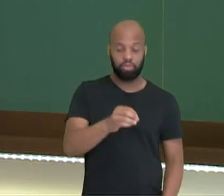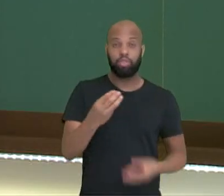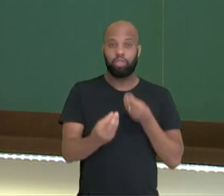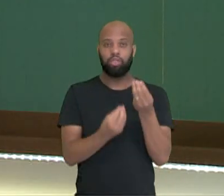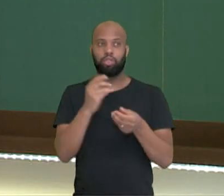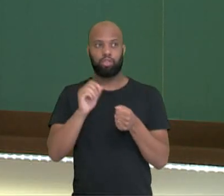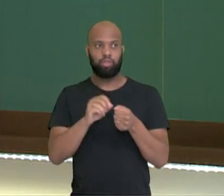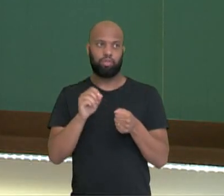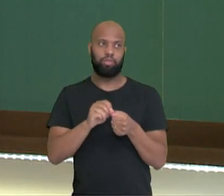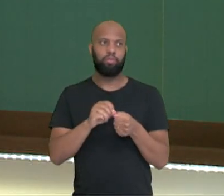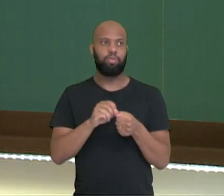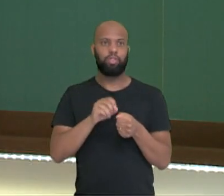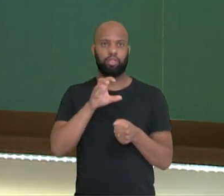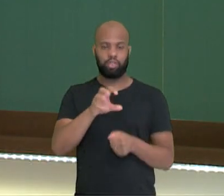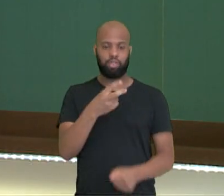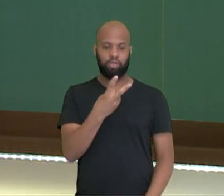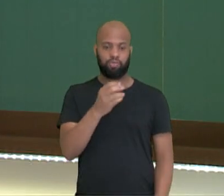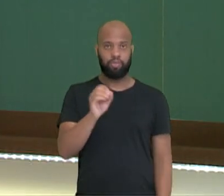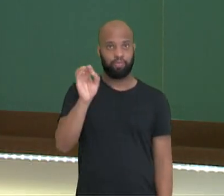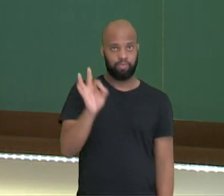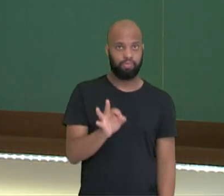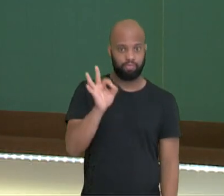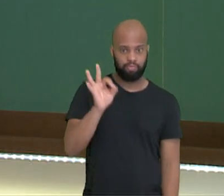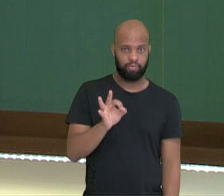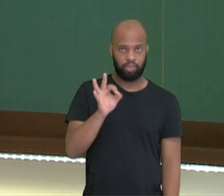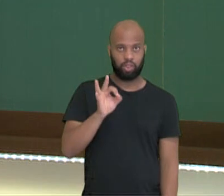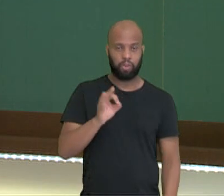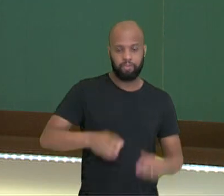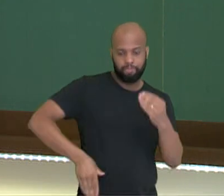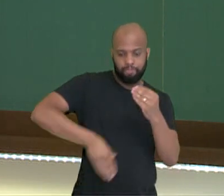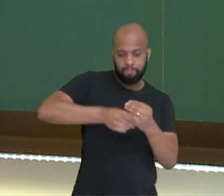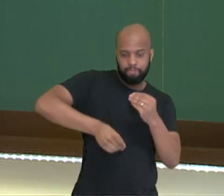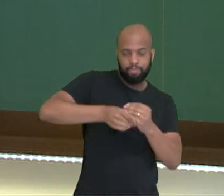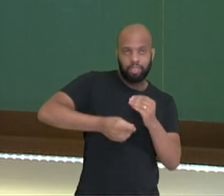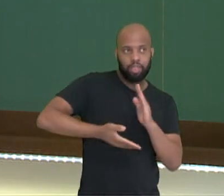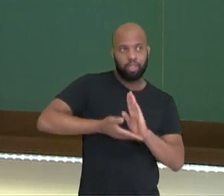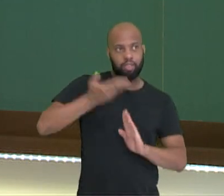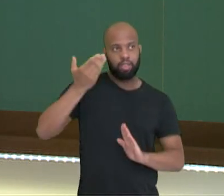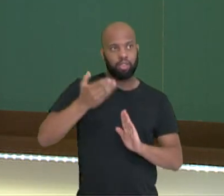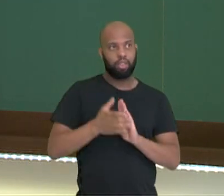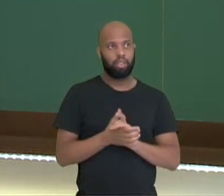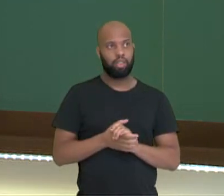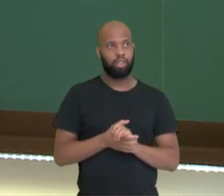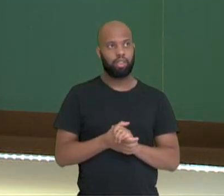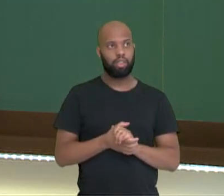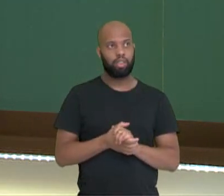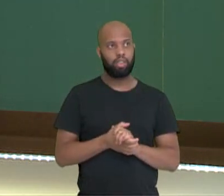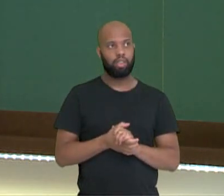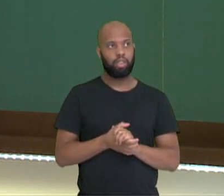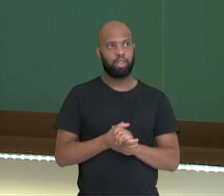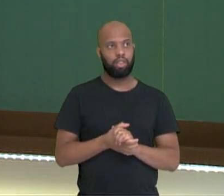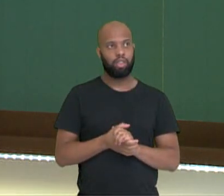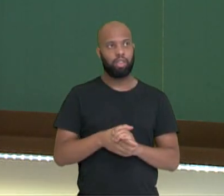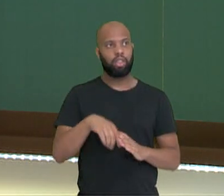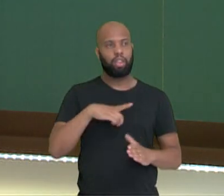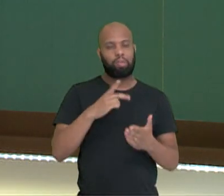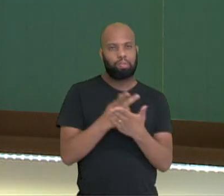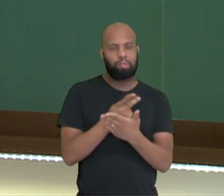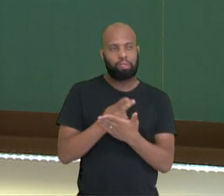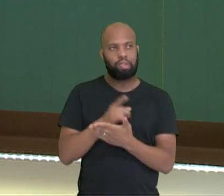para colocar 20% de aumento? Então, olha só, aqui tem um errinho, vou arrumar para vocês lá, vai estar certinho no Classroom